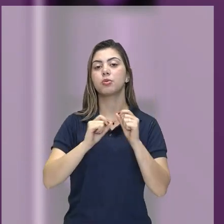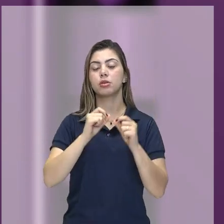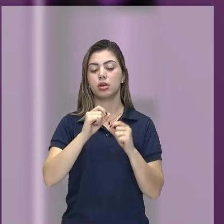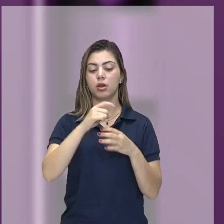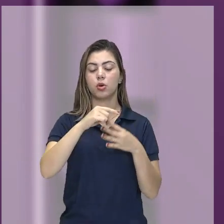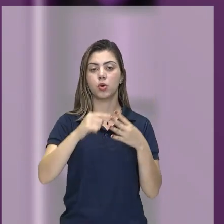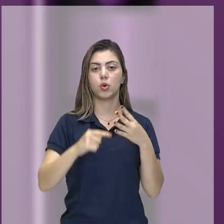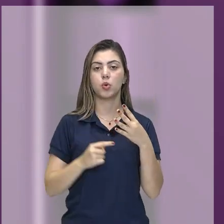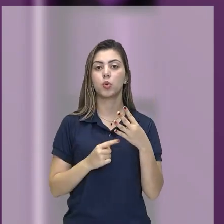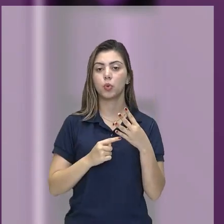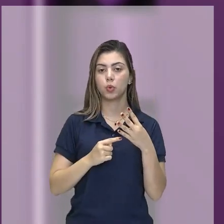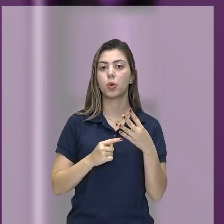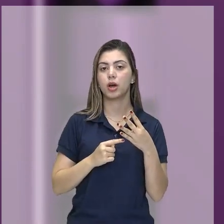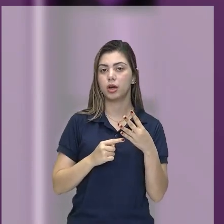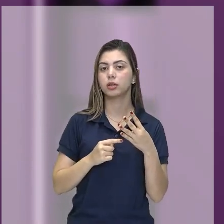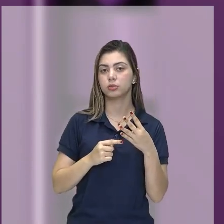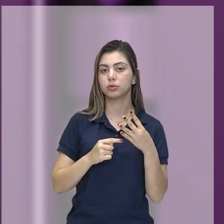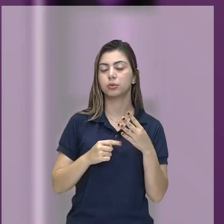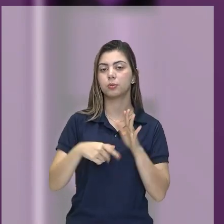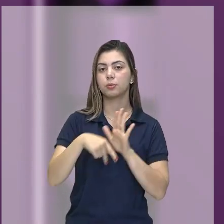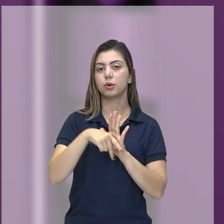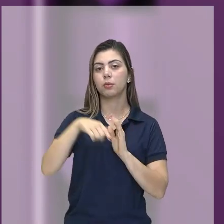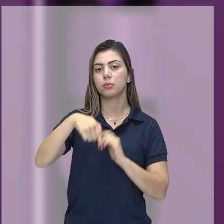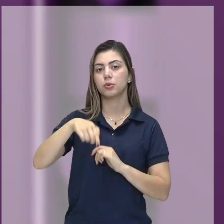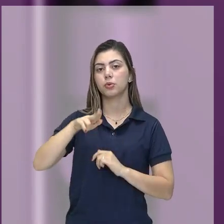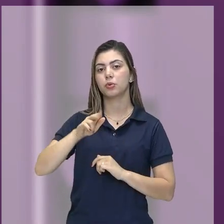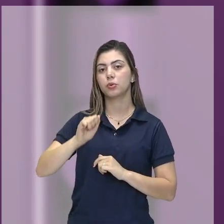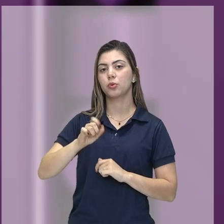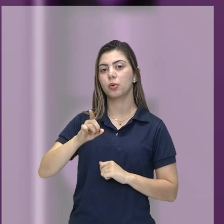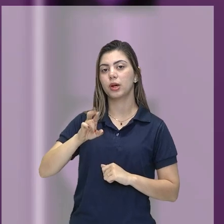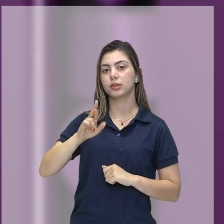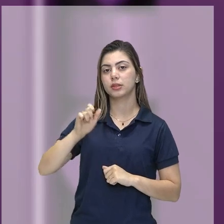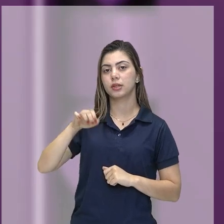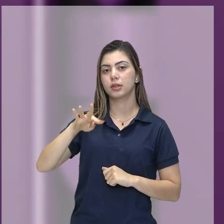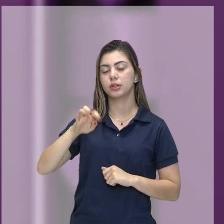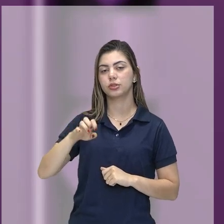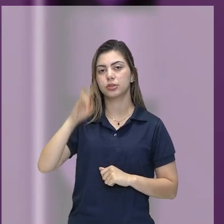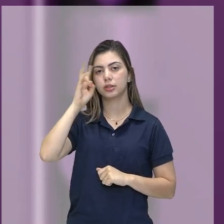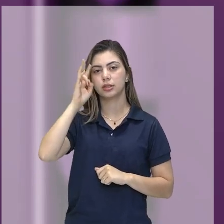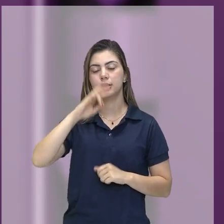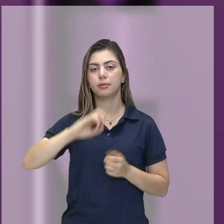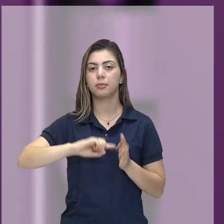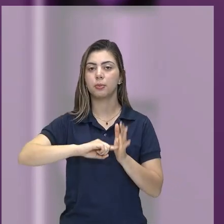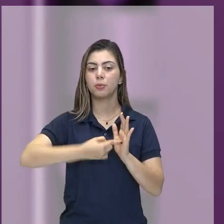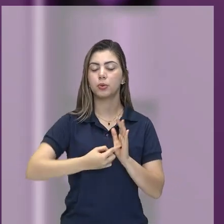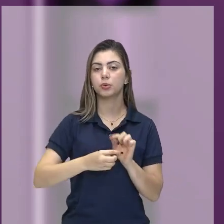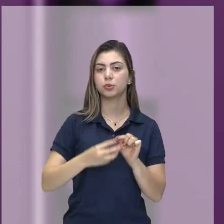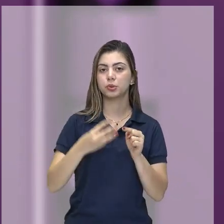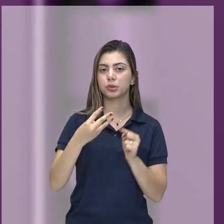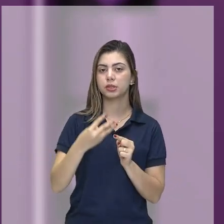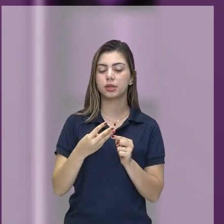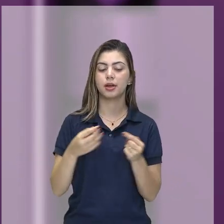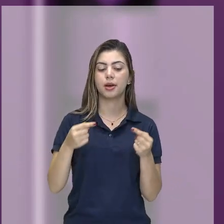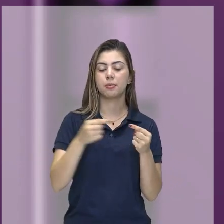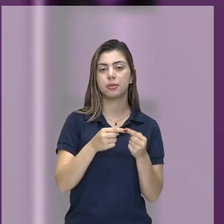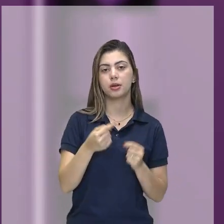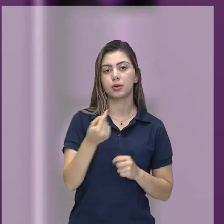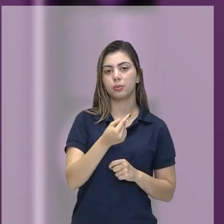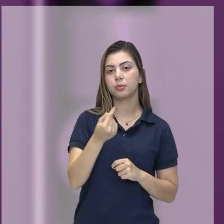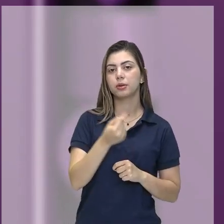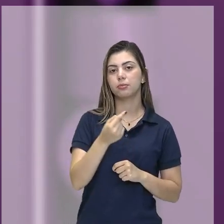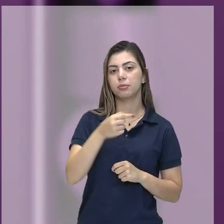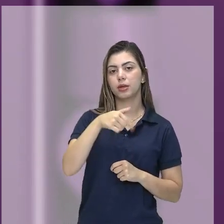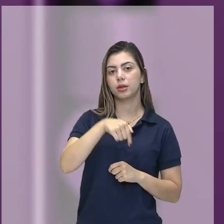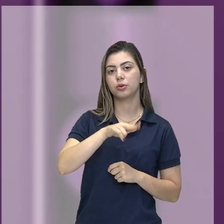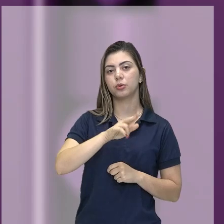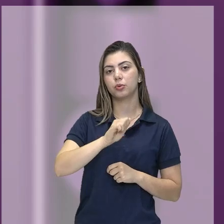né, em 4 quadrantes. Todos esses 3 pontos aí que eu mostrei, todos eles estavam no primeiro quadrante. Só